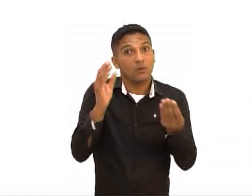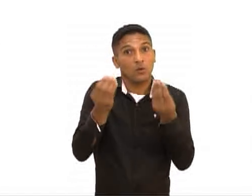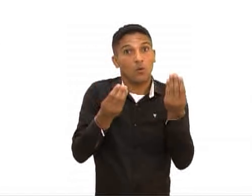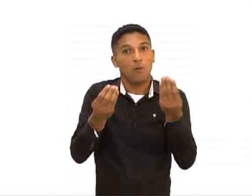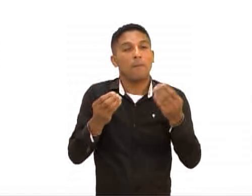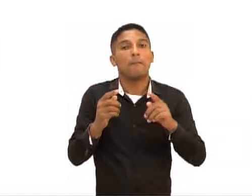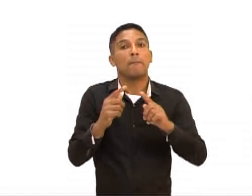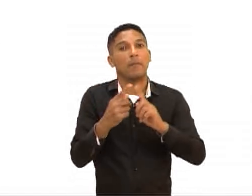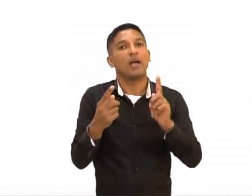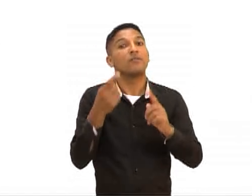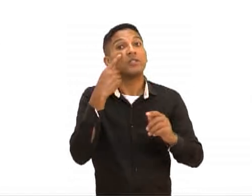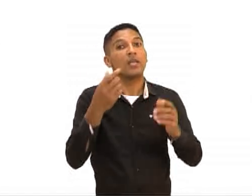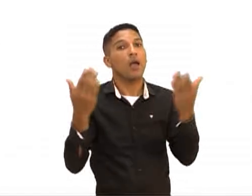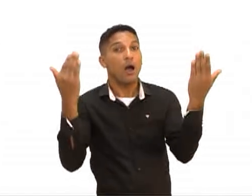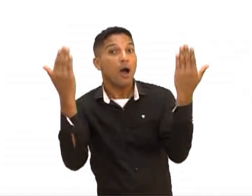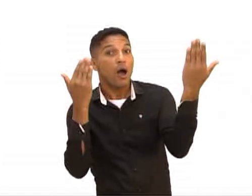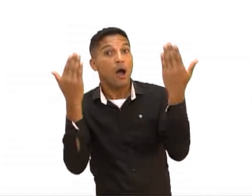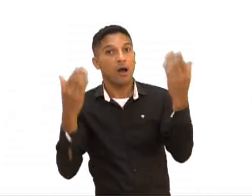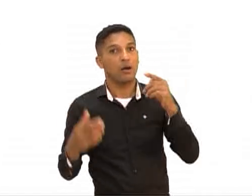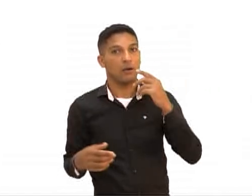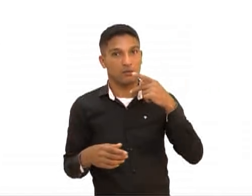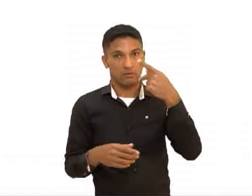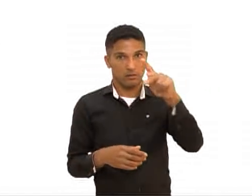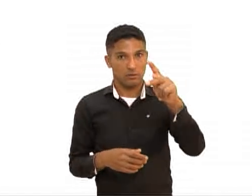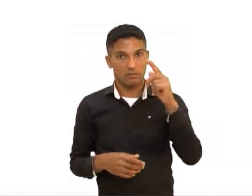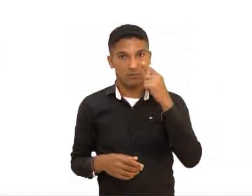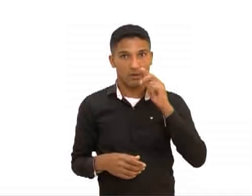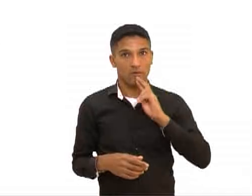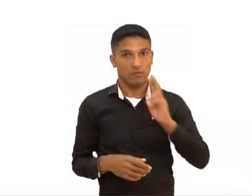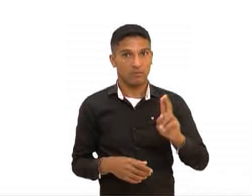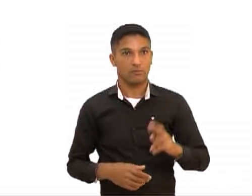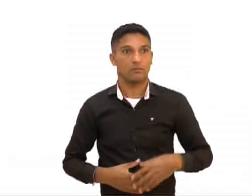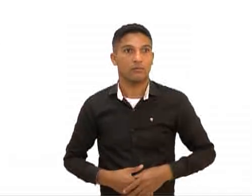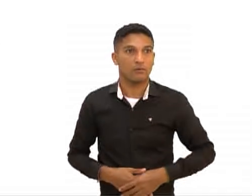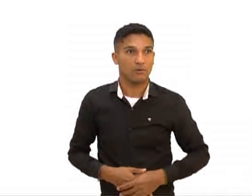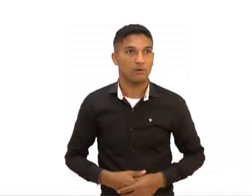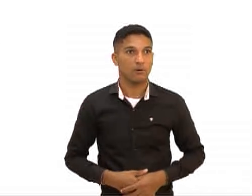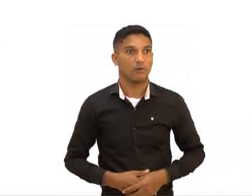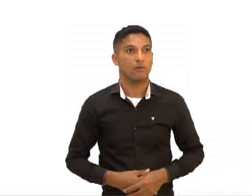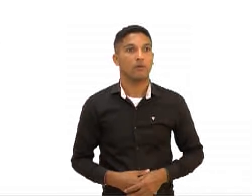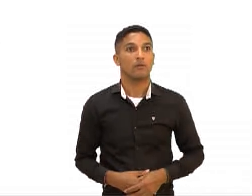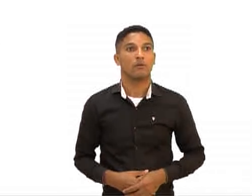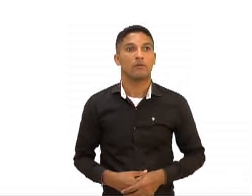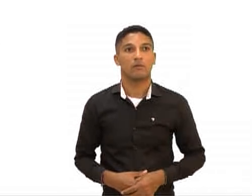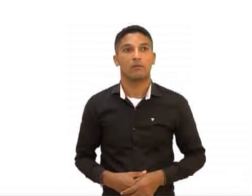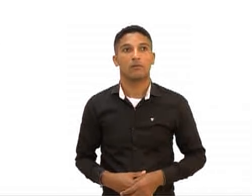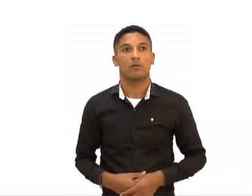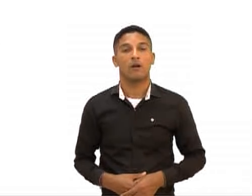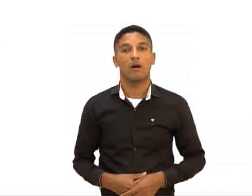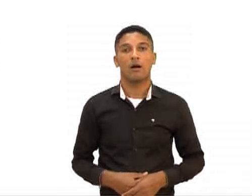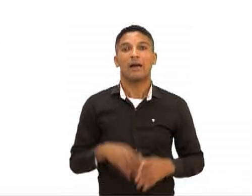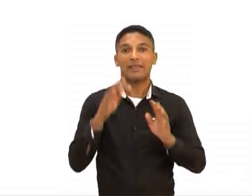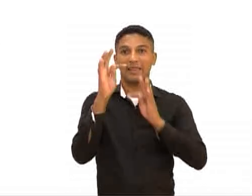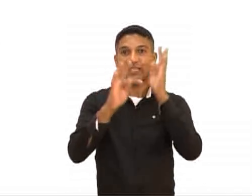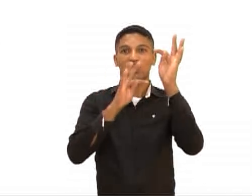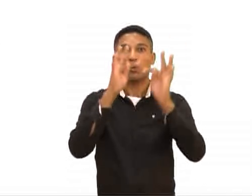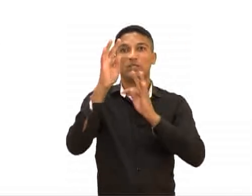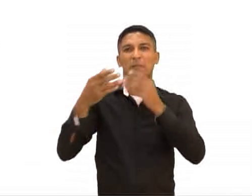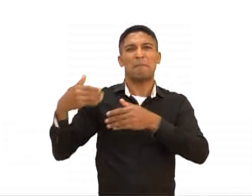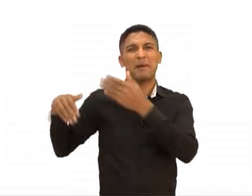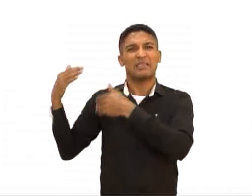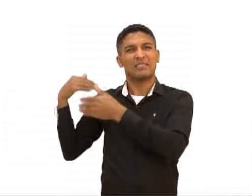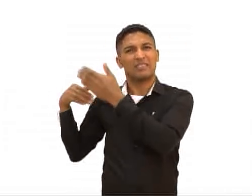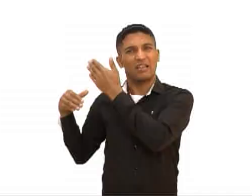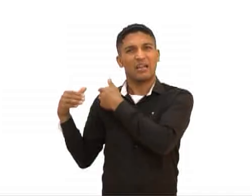da minha proposta está correto, certo? Então, a imagem ilustrativa, a evolução tecnológica desde o tempo em que o homem criou o fogo